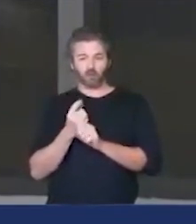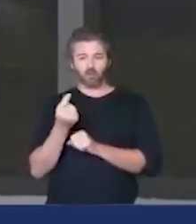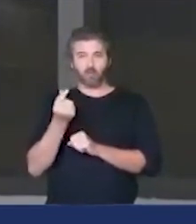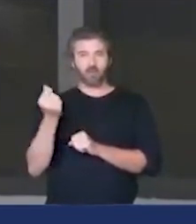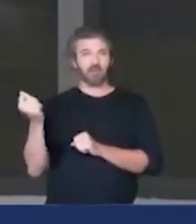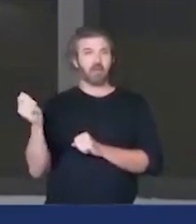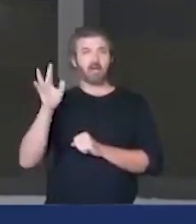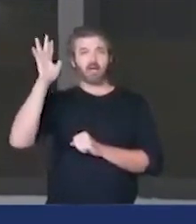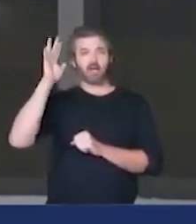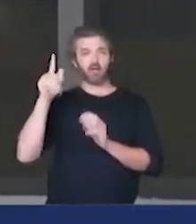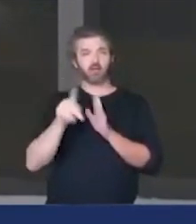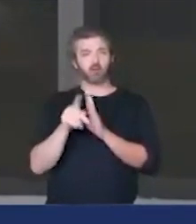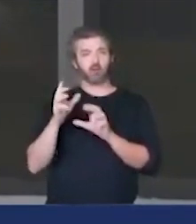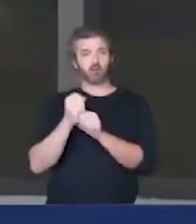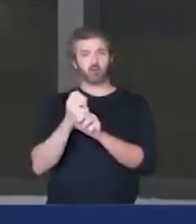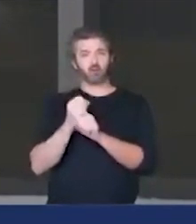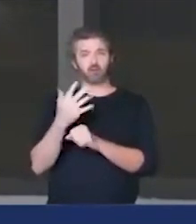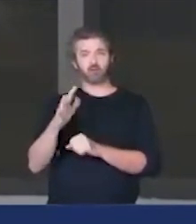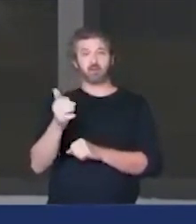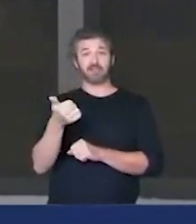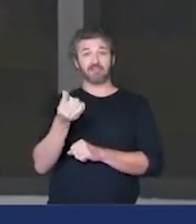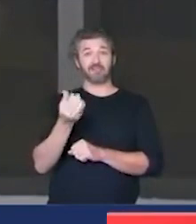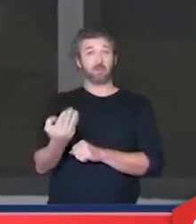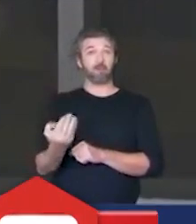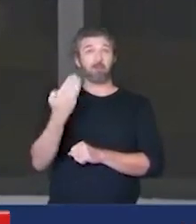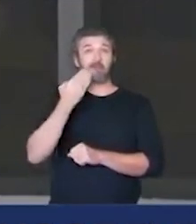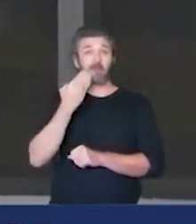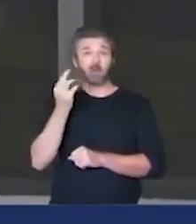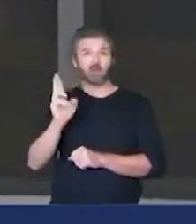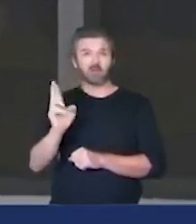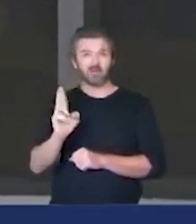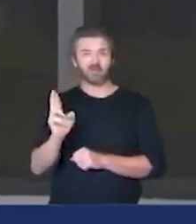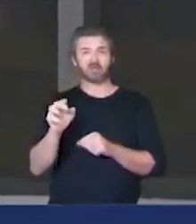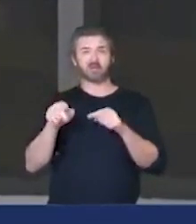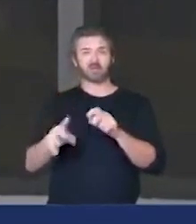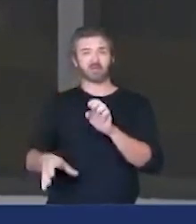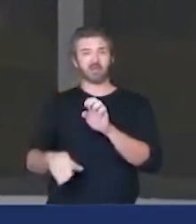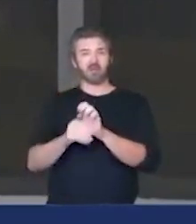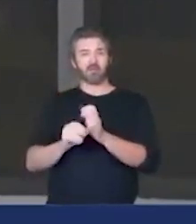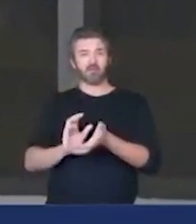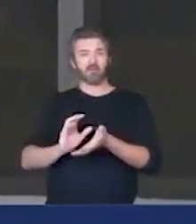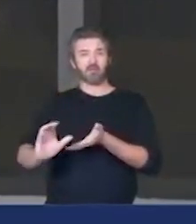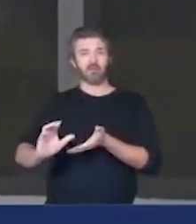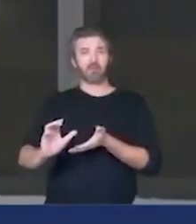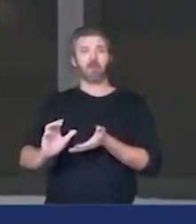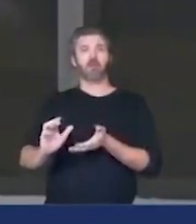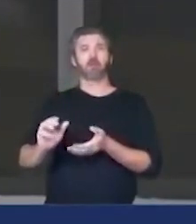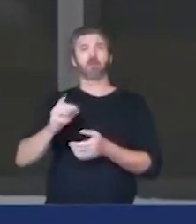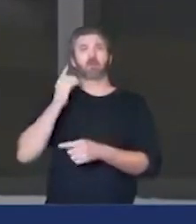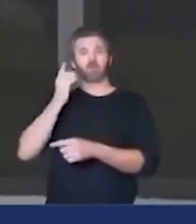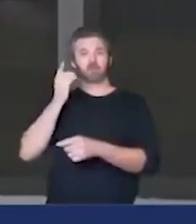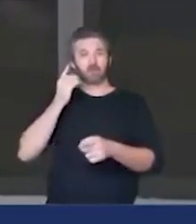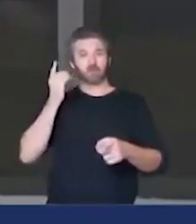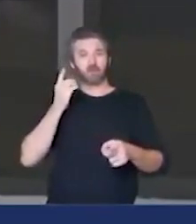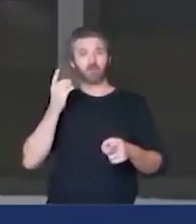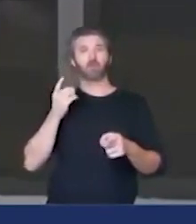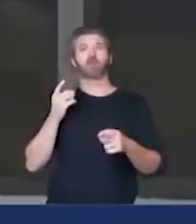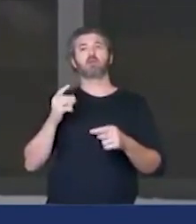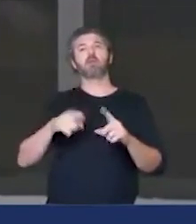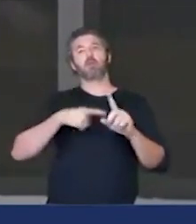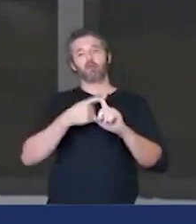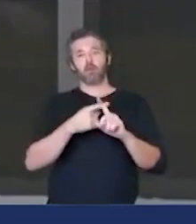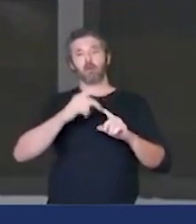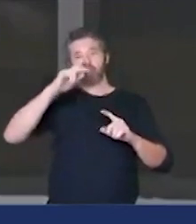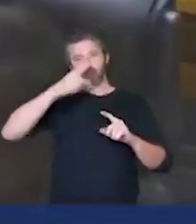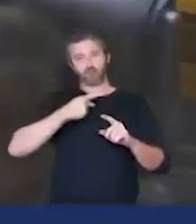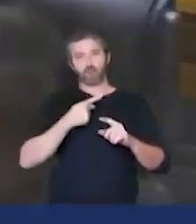muito grande do orçamento, cerca de 16 bilhões de reais, para essas emendas destinadas para os parlamentares, para além das